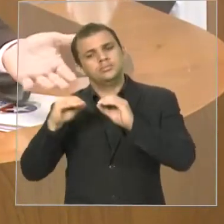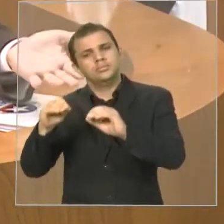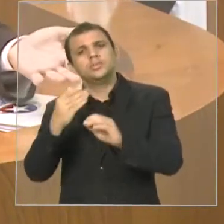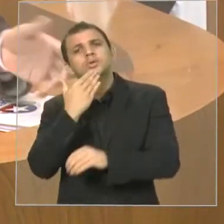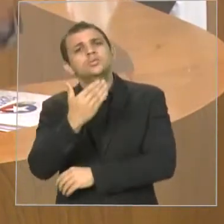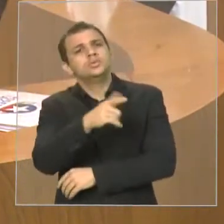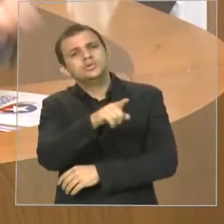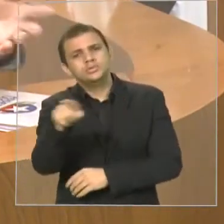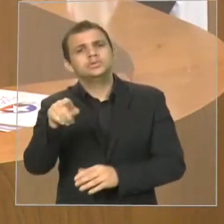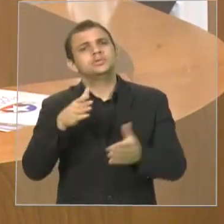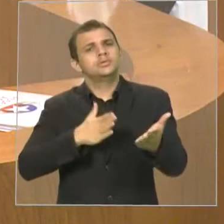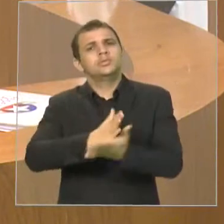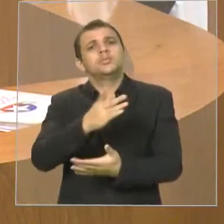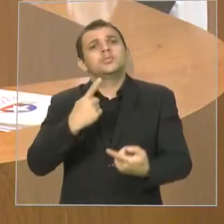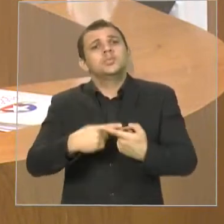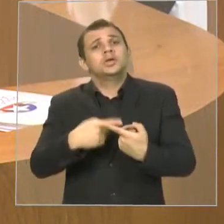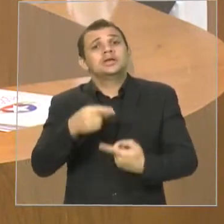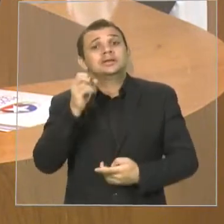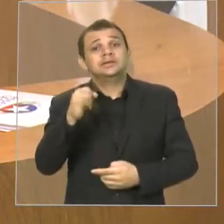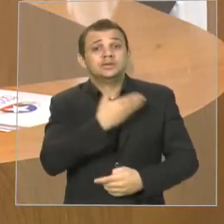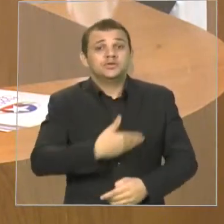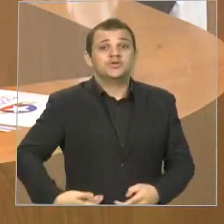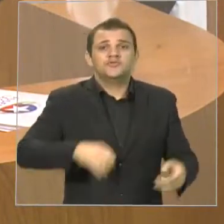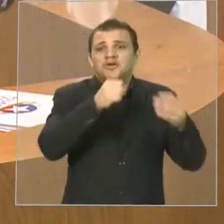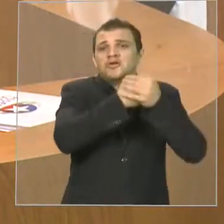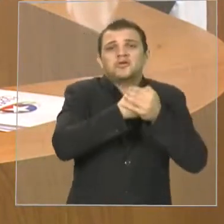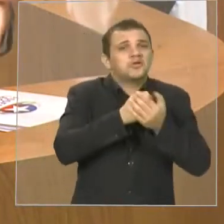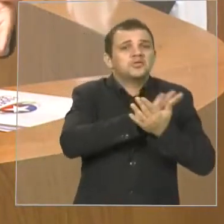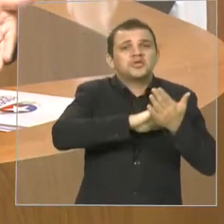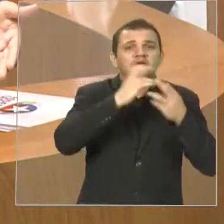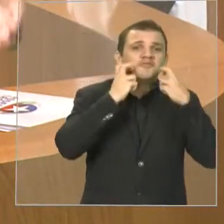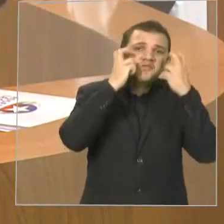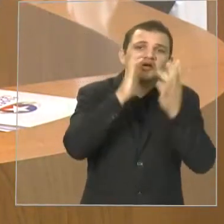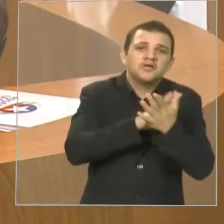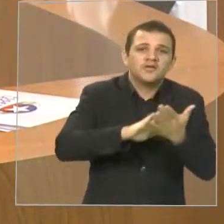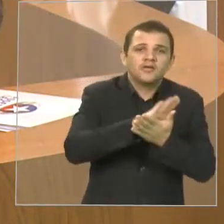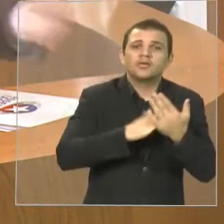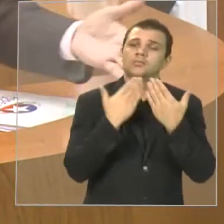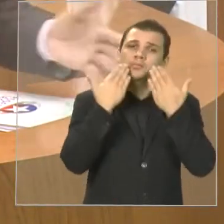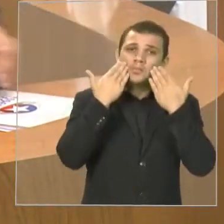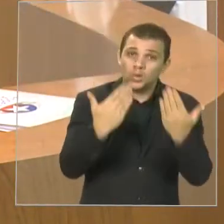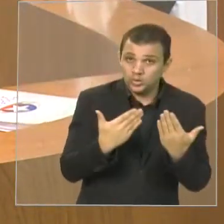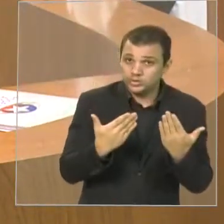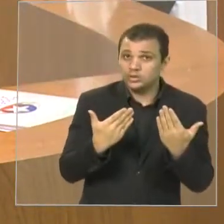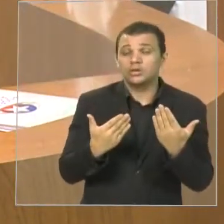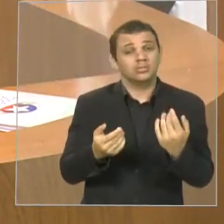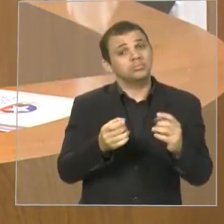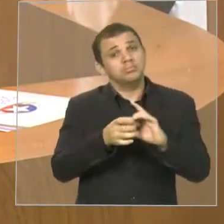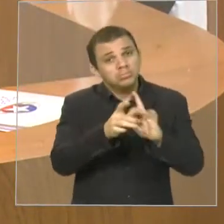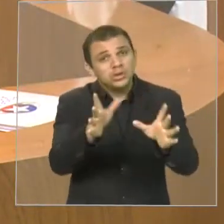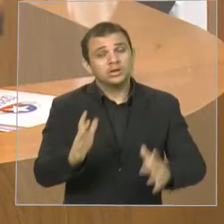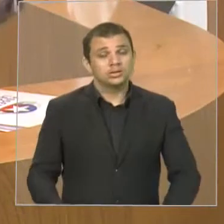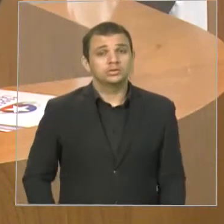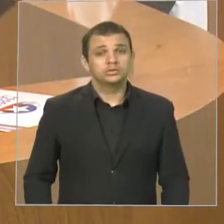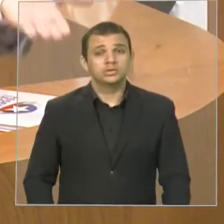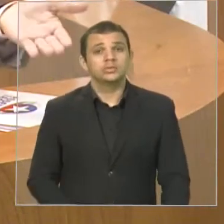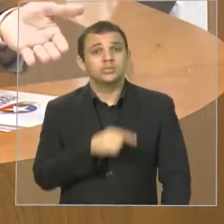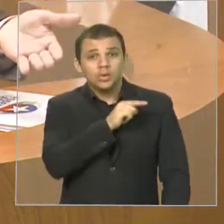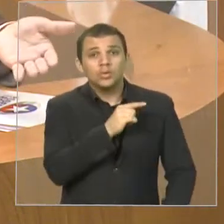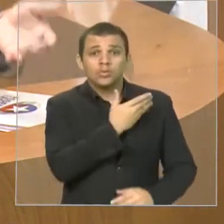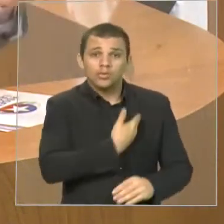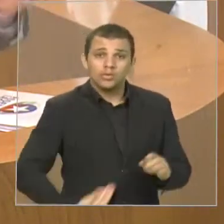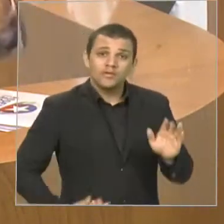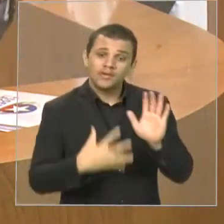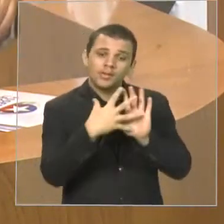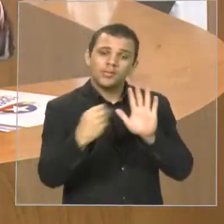não tem nada demais, que autorizem que o governo do estado dê exemplo para os 217 municípios. Porque o que está